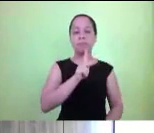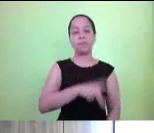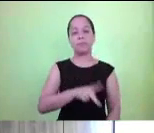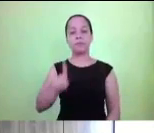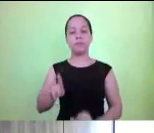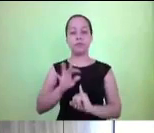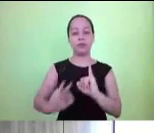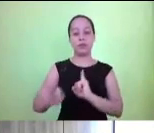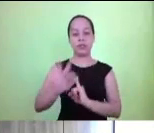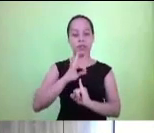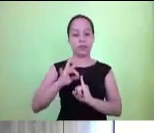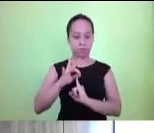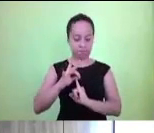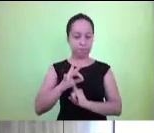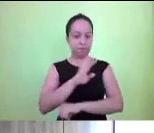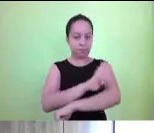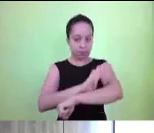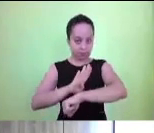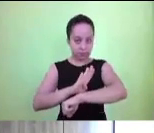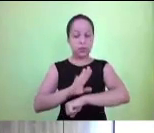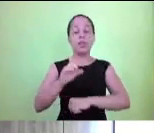Número de inscritos 13.